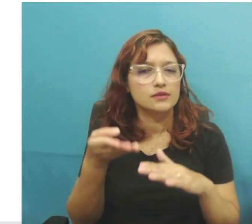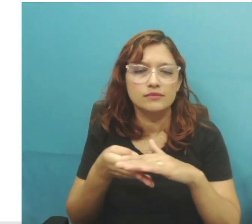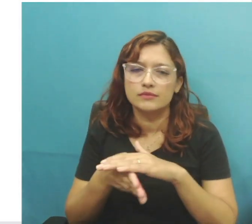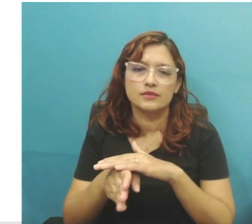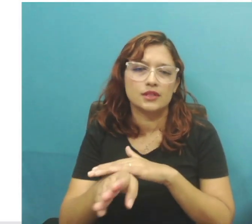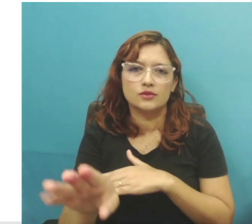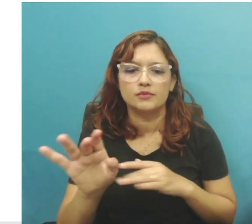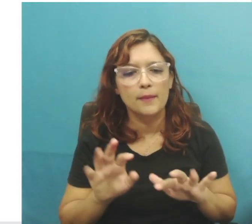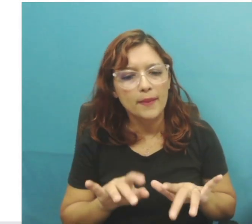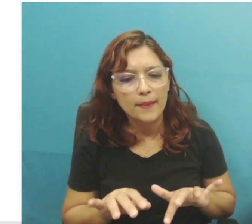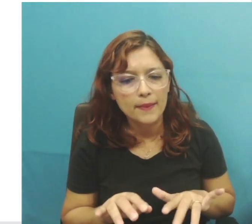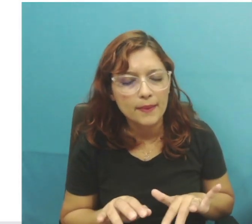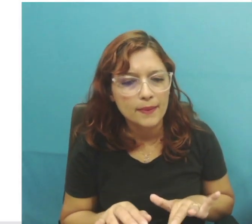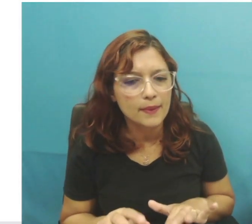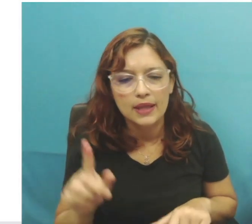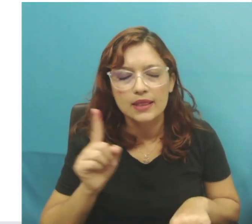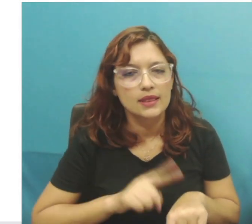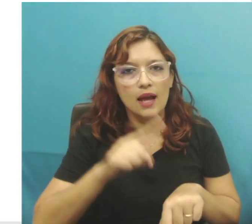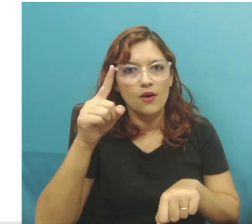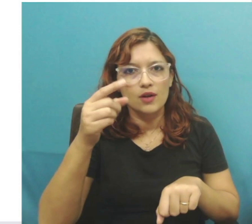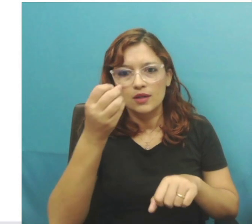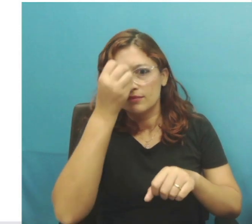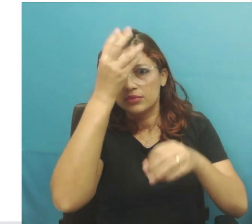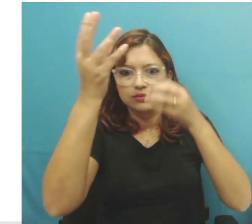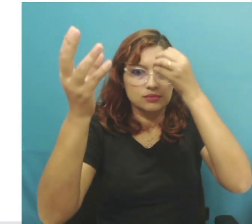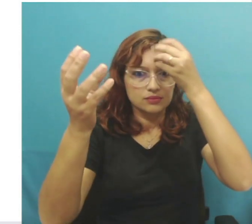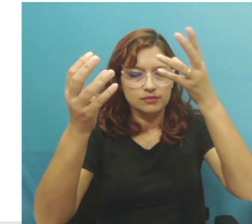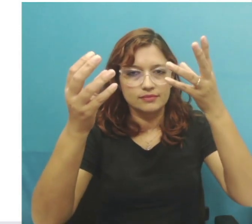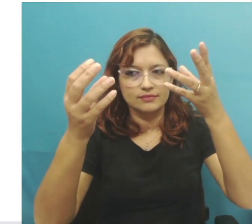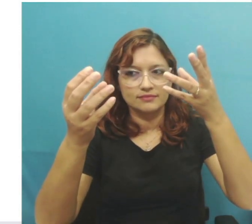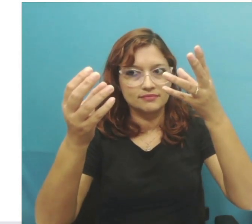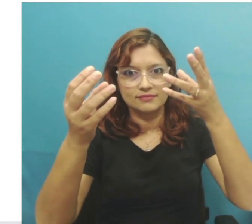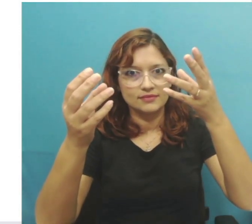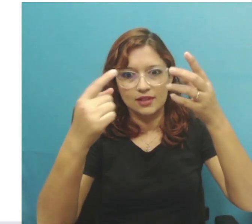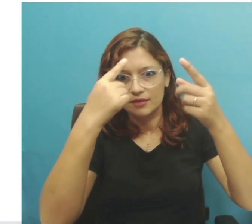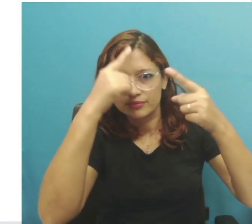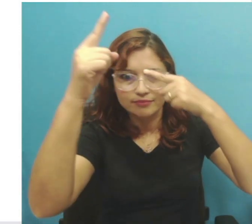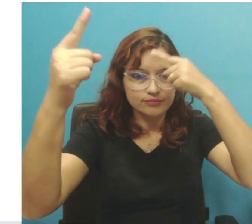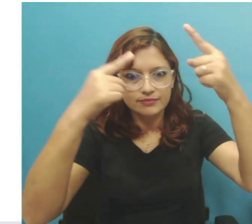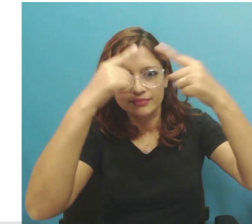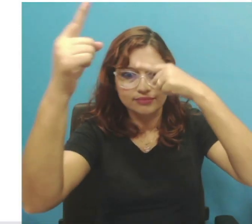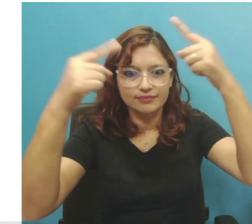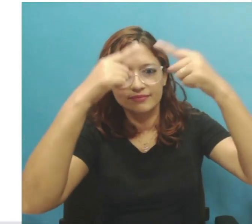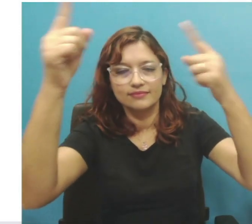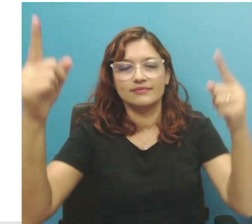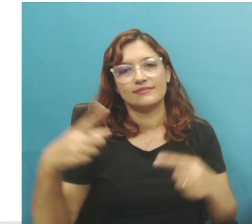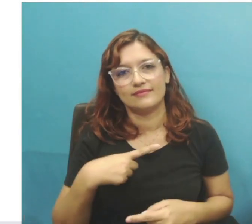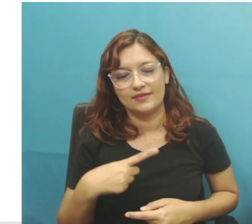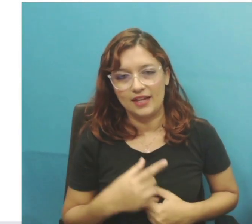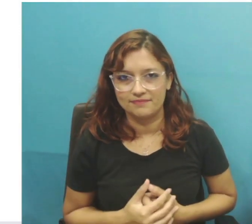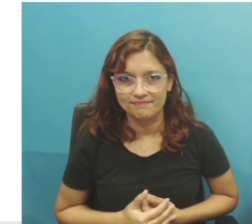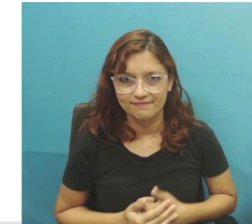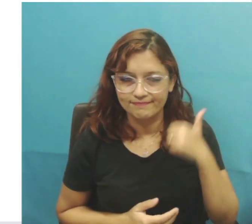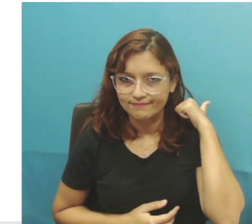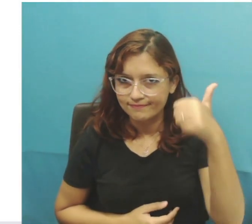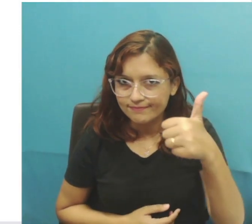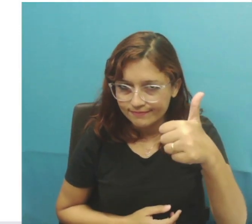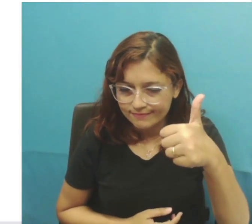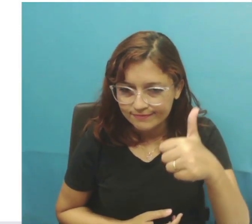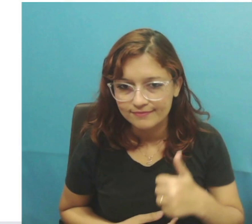praticar sempre. Aí você vai se acostumando e na hora as frases vão surgindo. Esquecendo não, vai